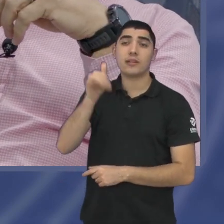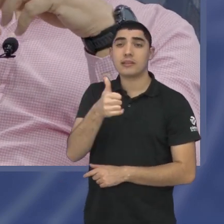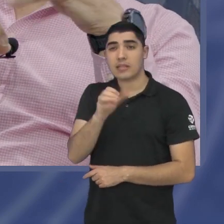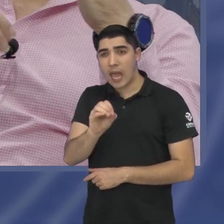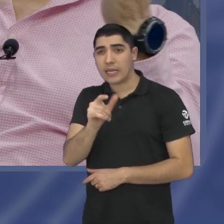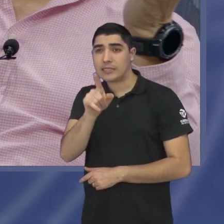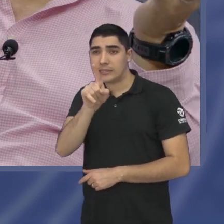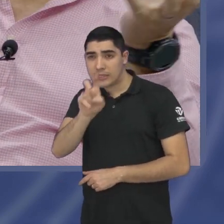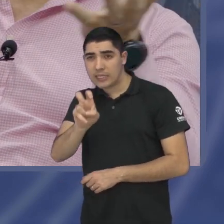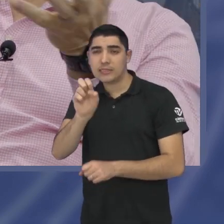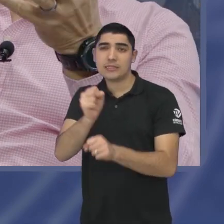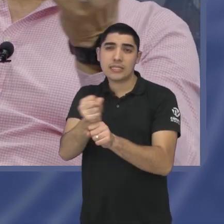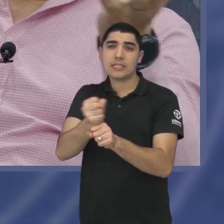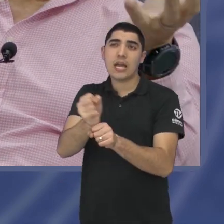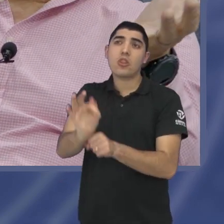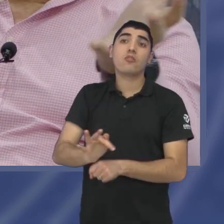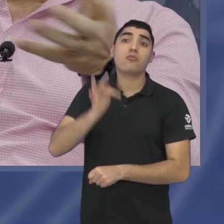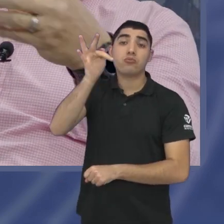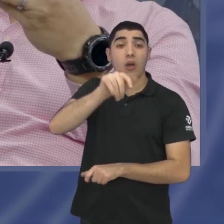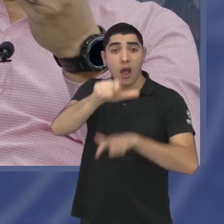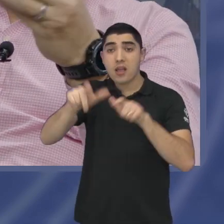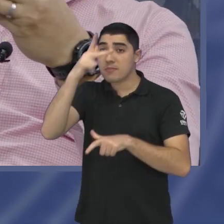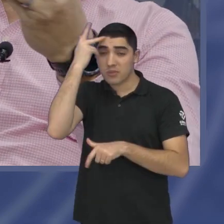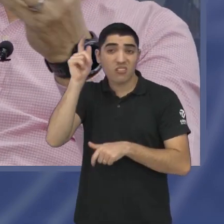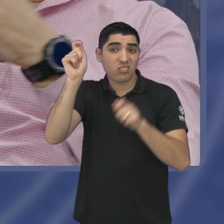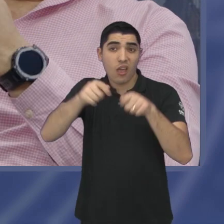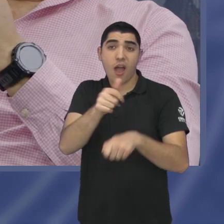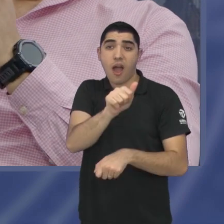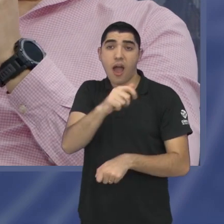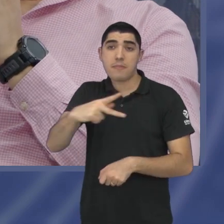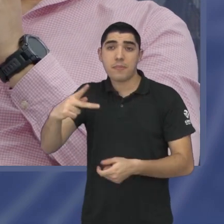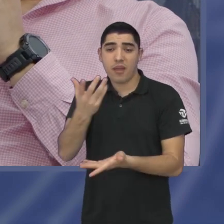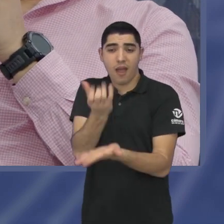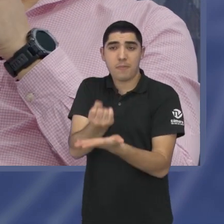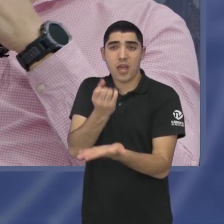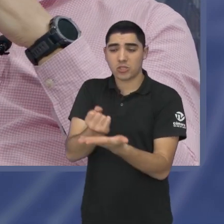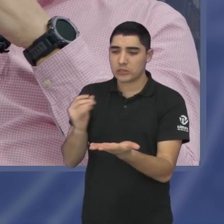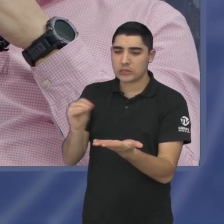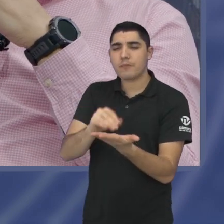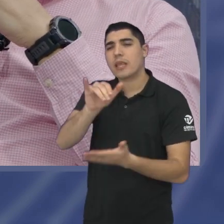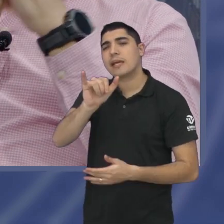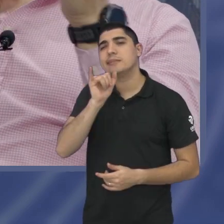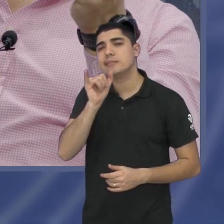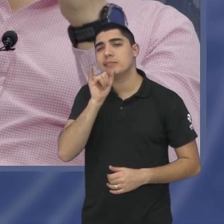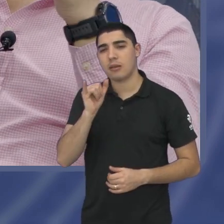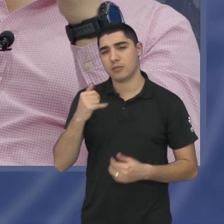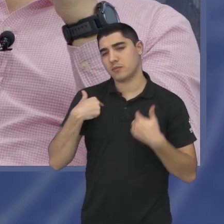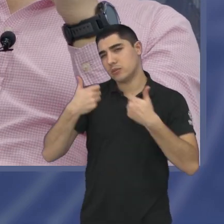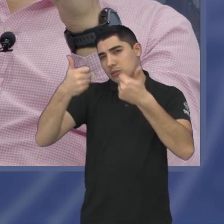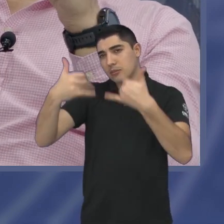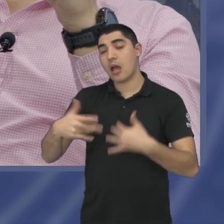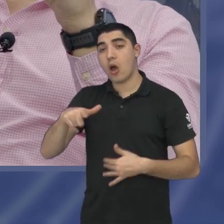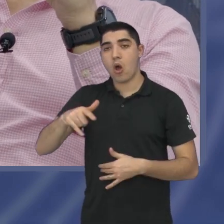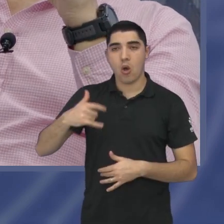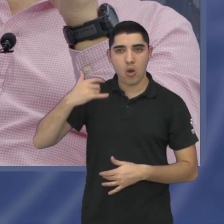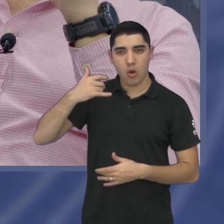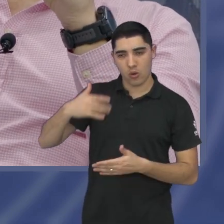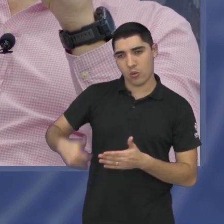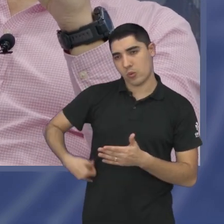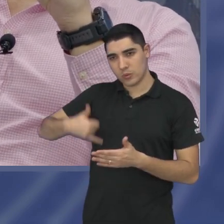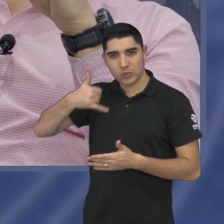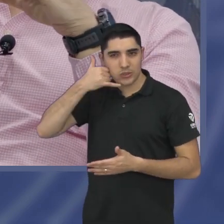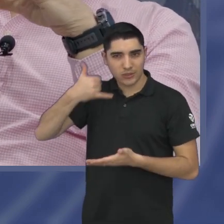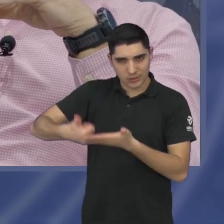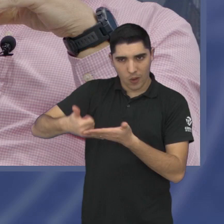forma de aplicativos, de equipamentos, né? Então tem muita coisa. Posso dar um exemplo para você do